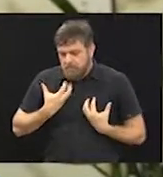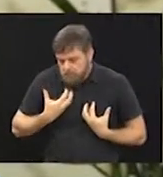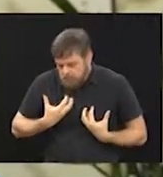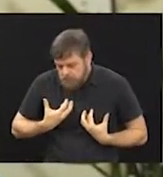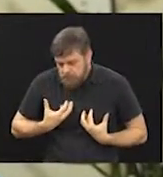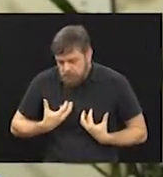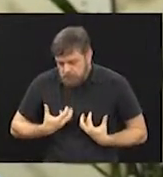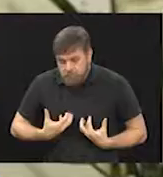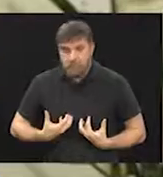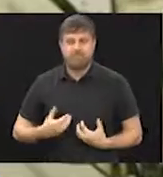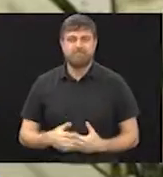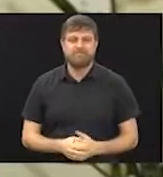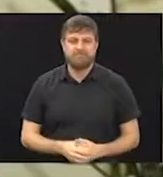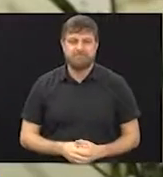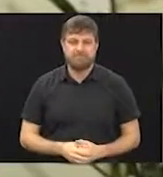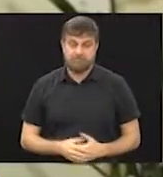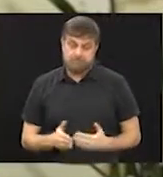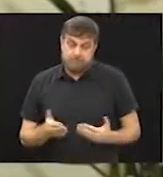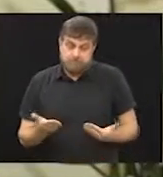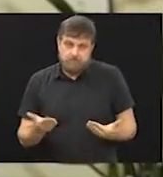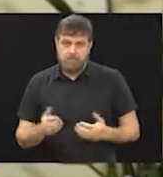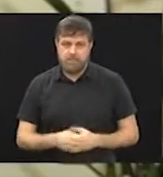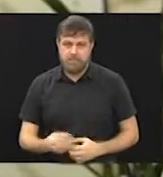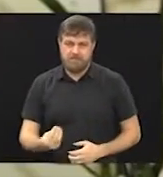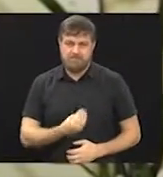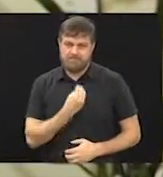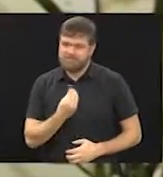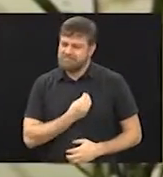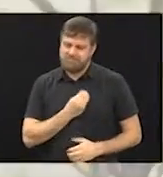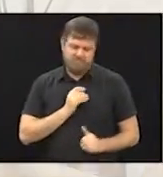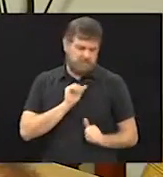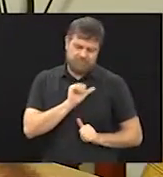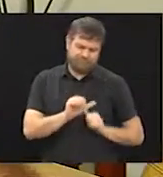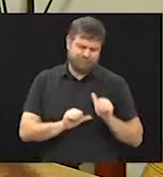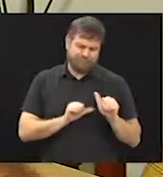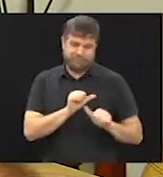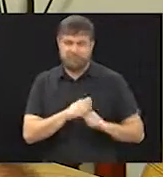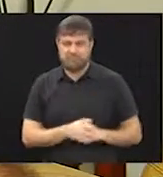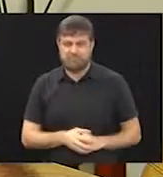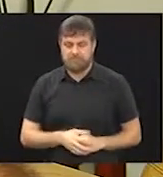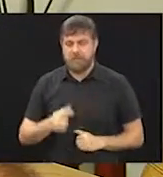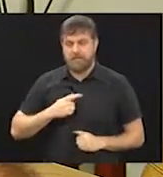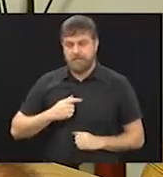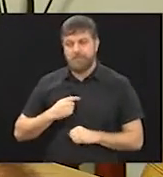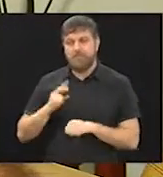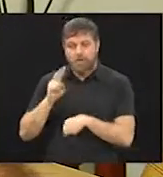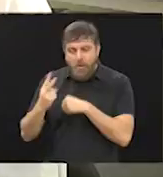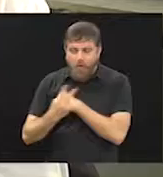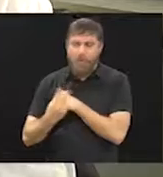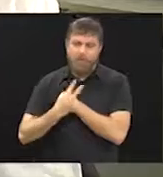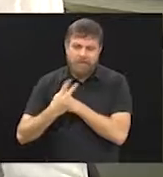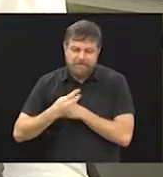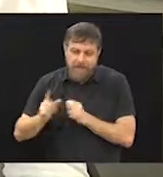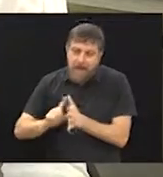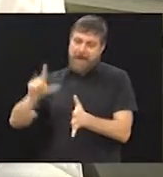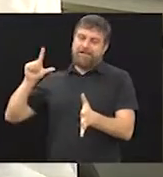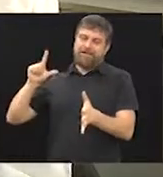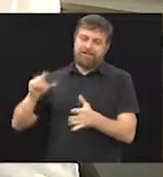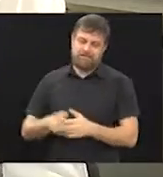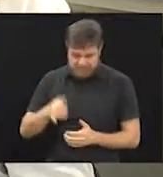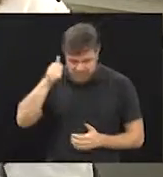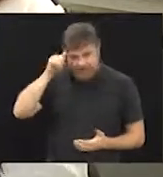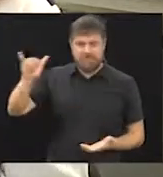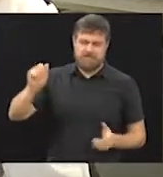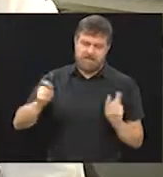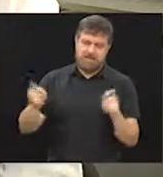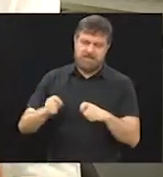ar. Então, a minha vida mudou completamente. Se eu tivesse me cuidado, eu acho que não teria acontecido. É um exemplo, né, de que a gente